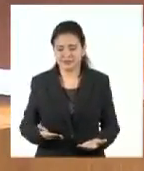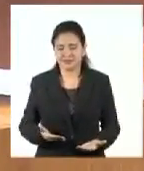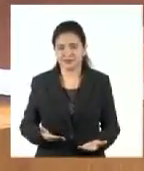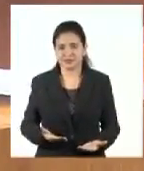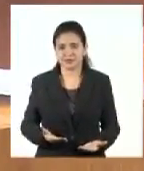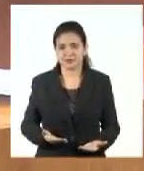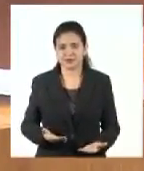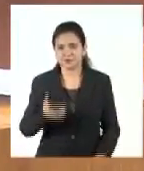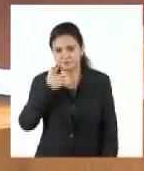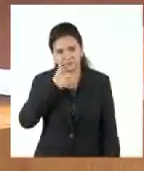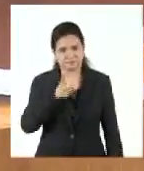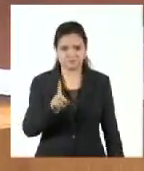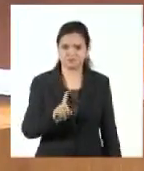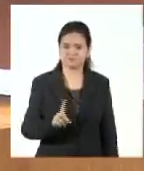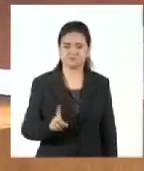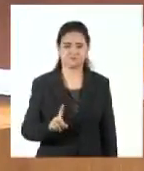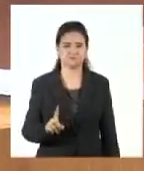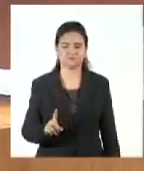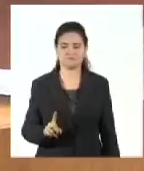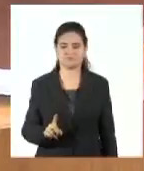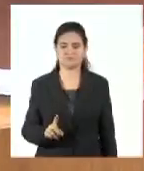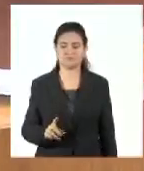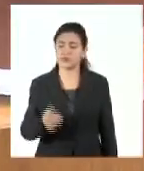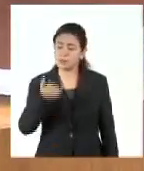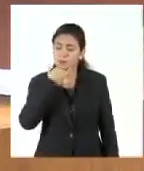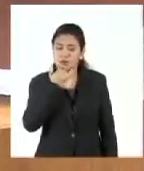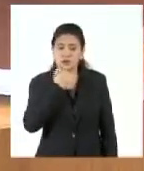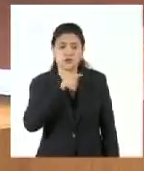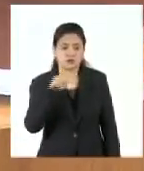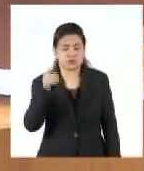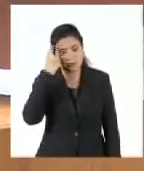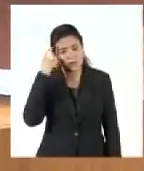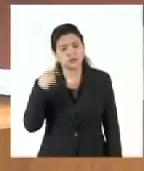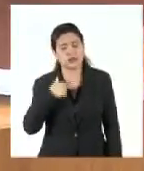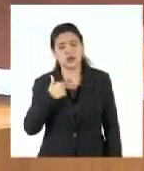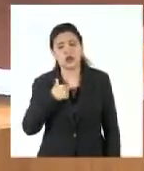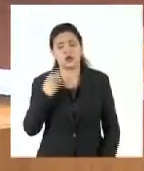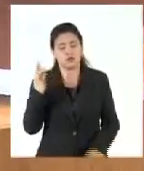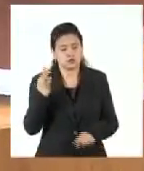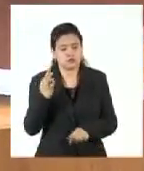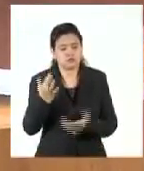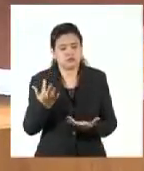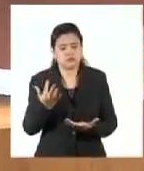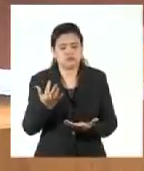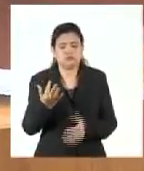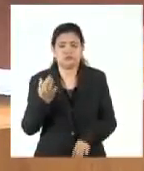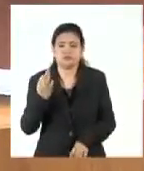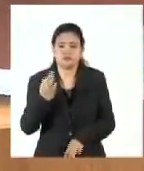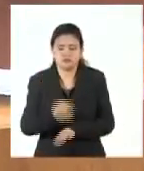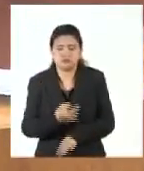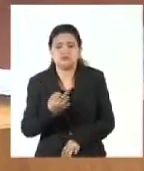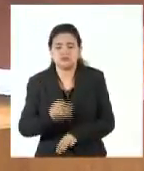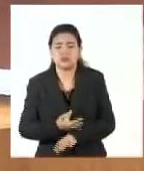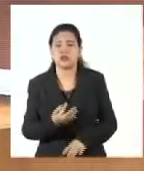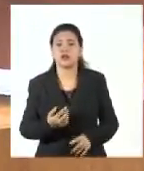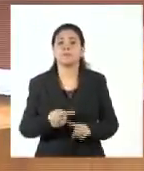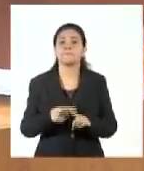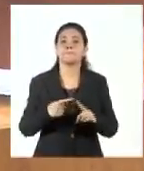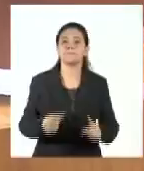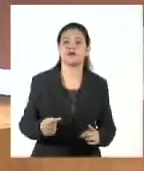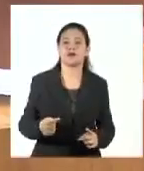palavras, mas eu ainda não vi o governador ser competente, deputada Adilásio, em nada nesse governo.